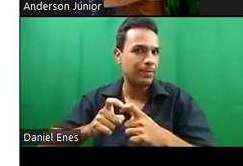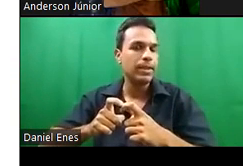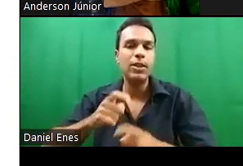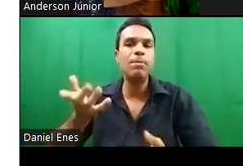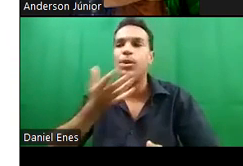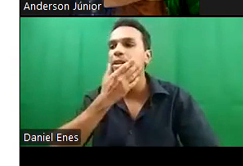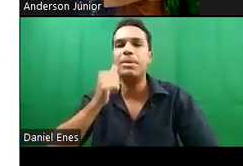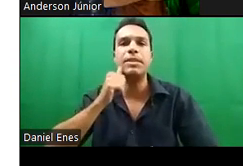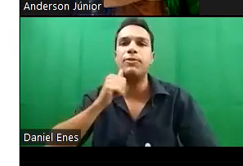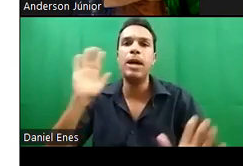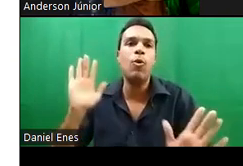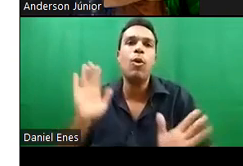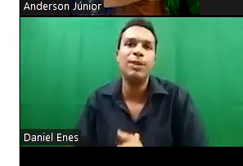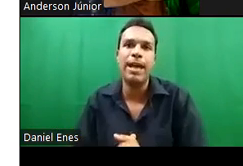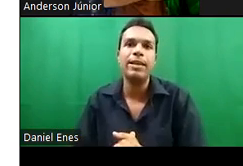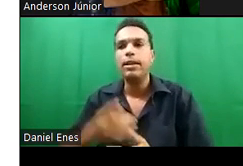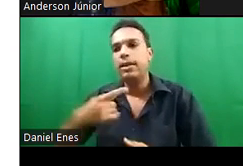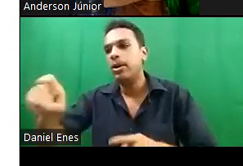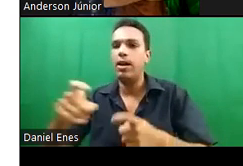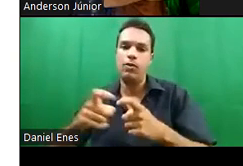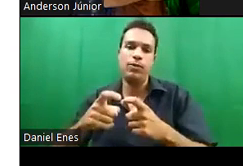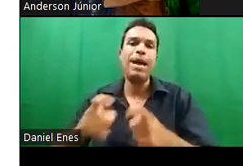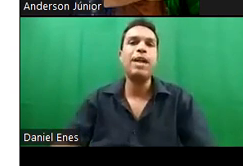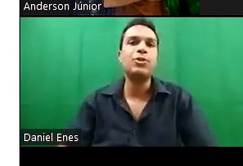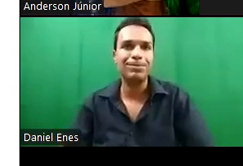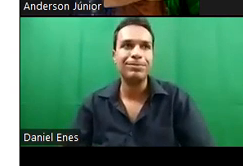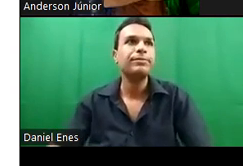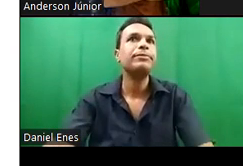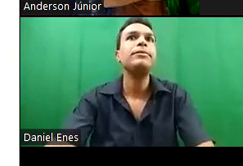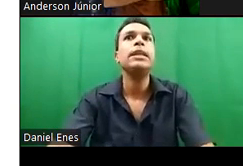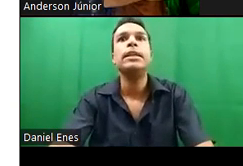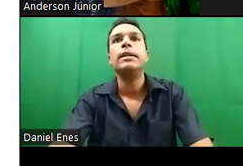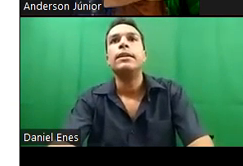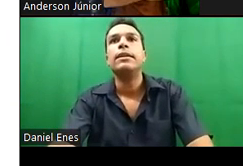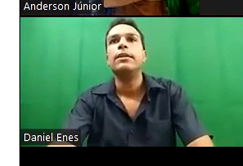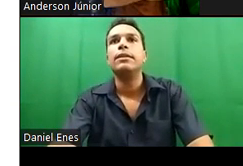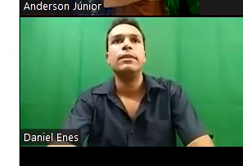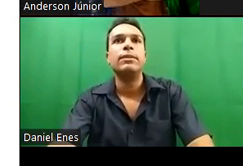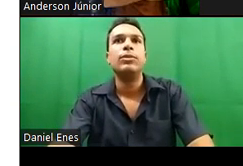Não é importante saber se é um homem ou mulher. Então, eu fui no médico.